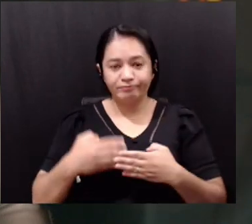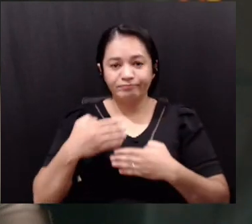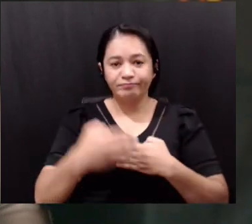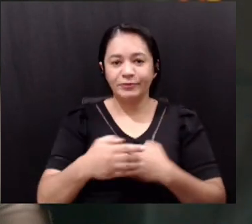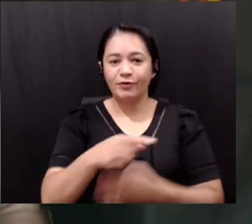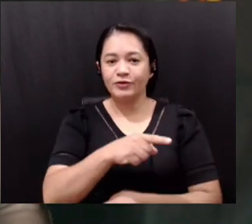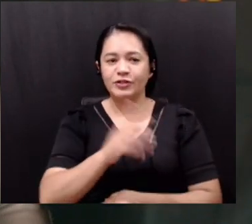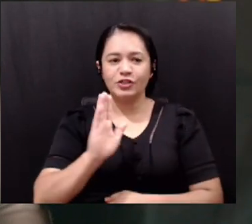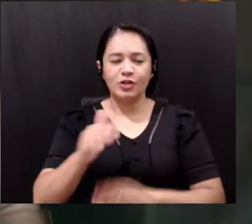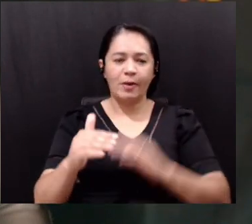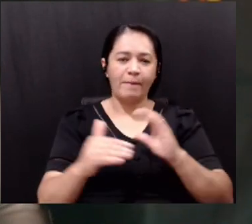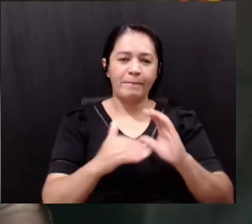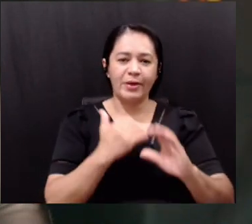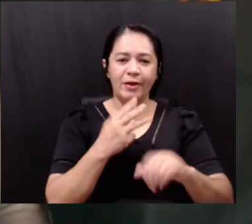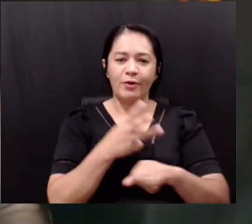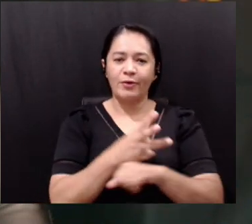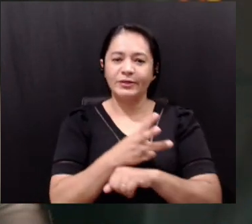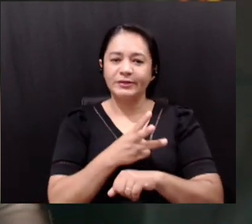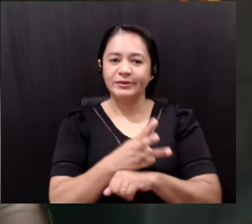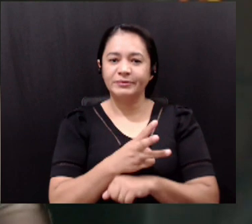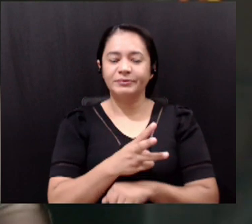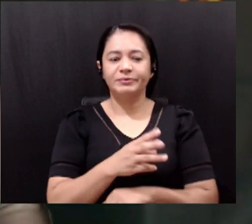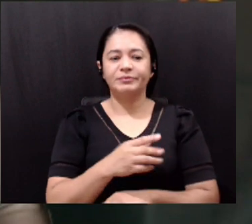WhatsApp está na sua tela,